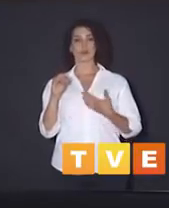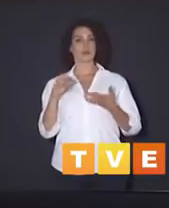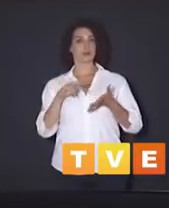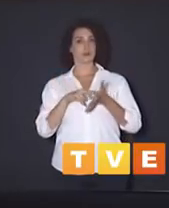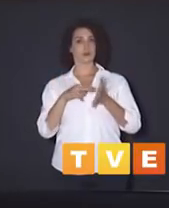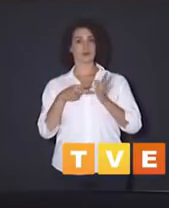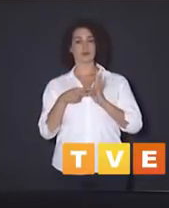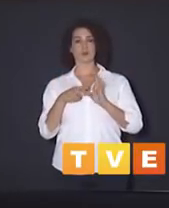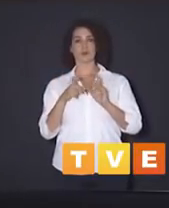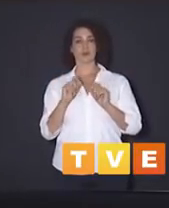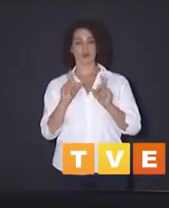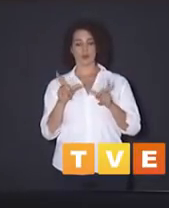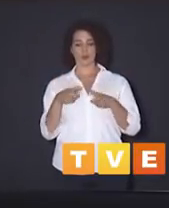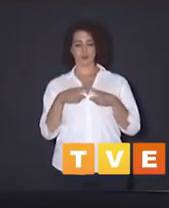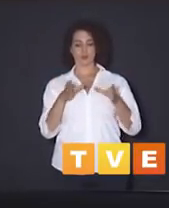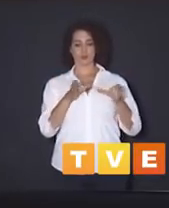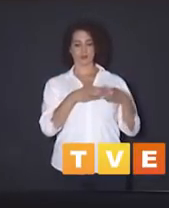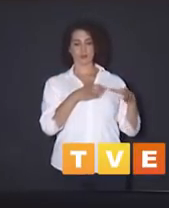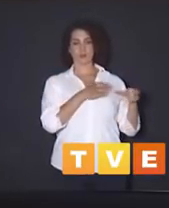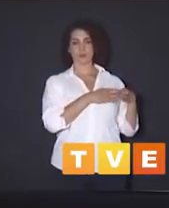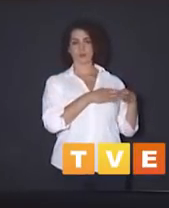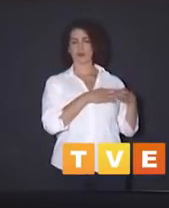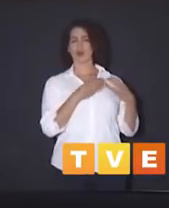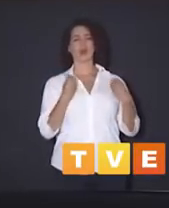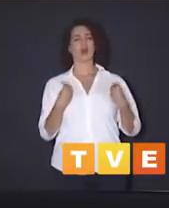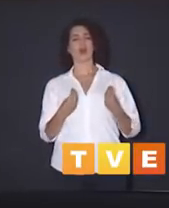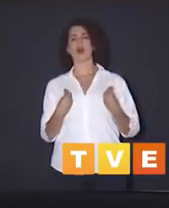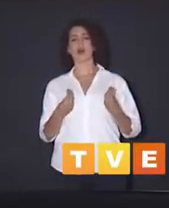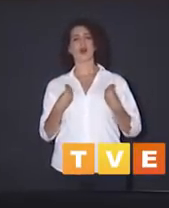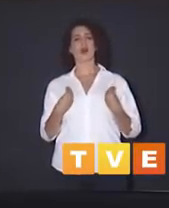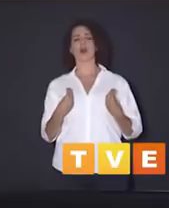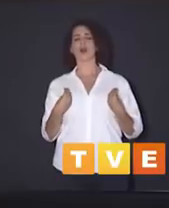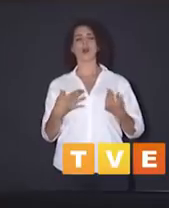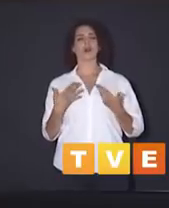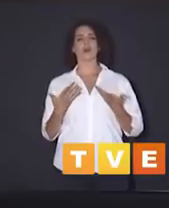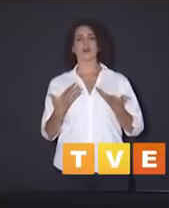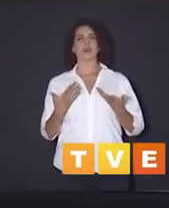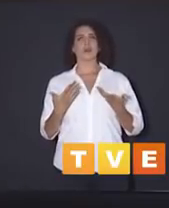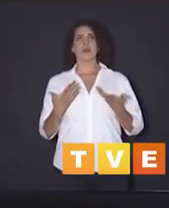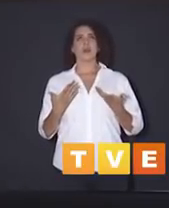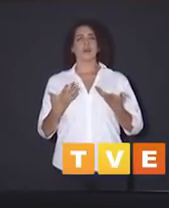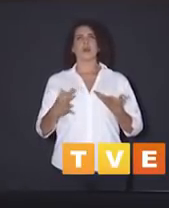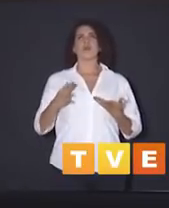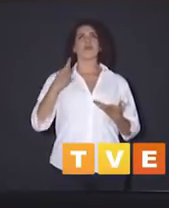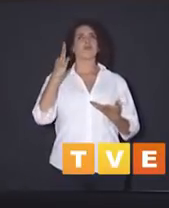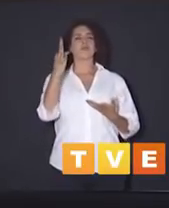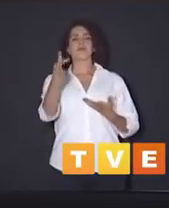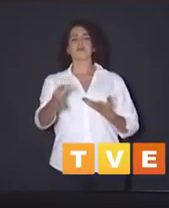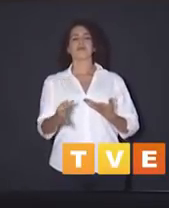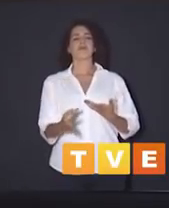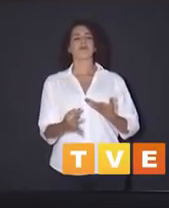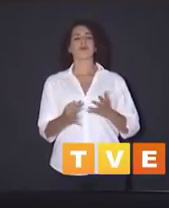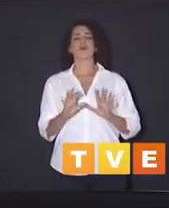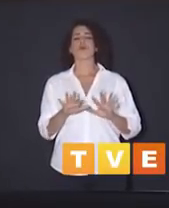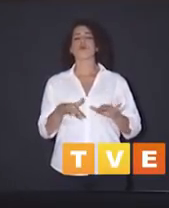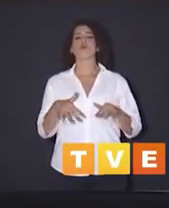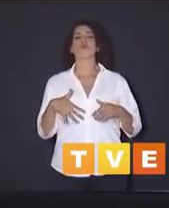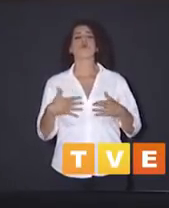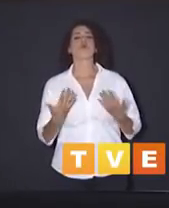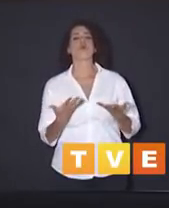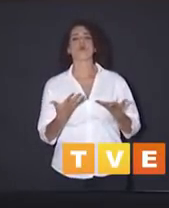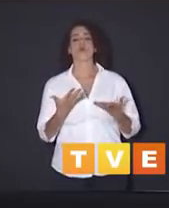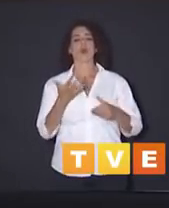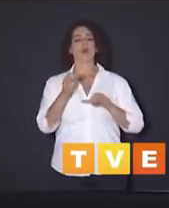rachas como será essa composição no momento quais serão os pontos de